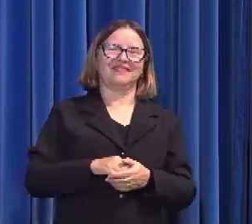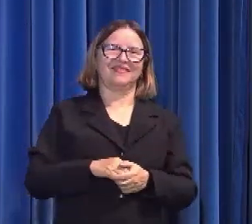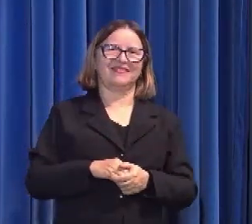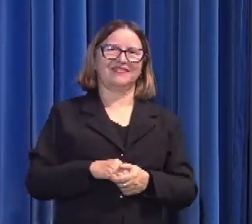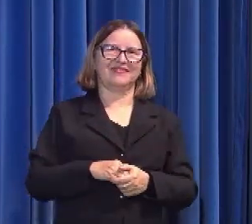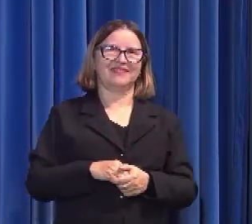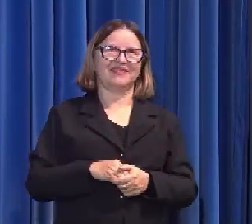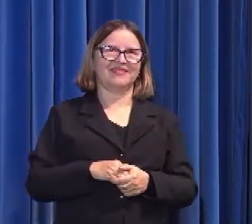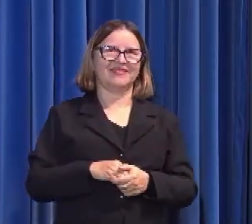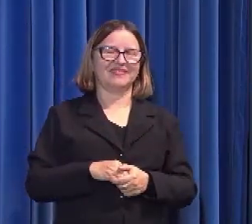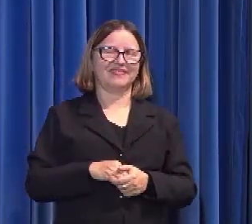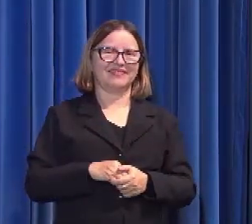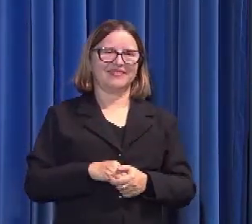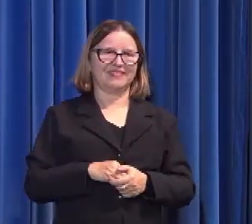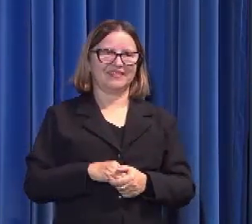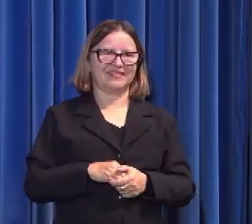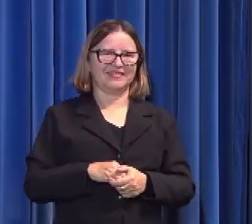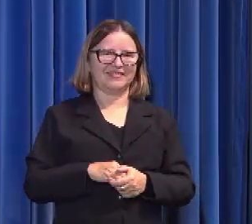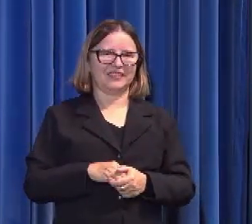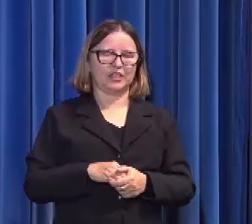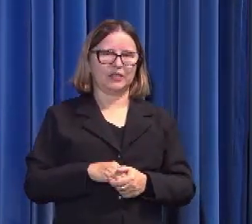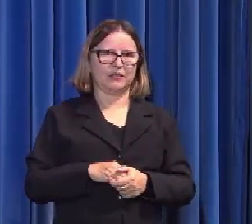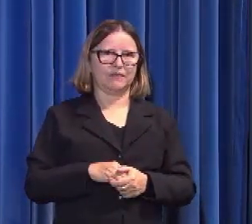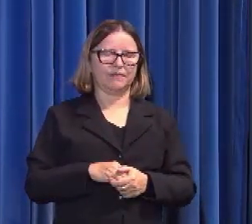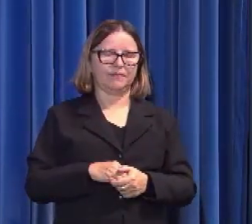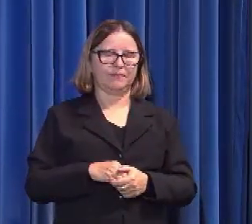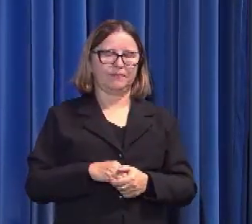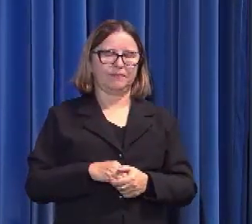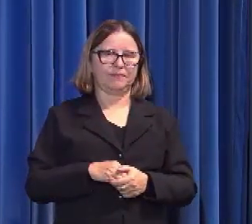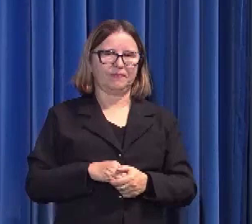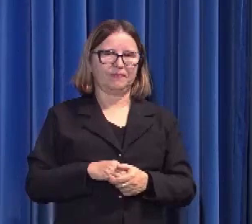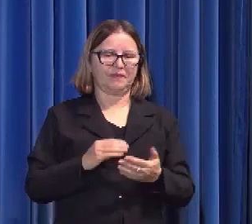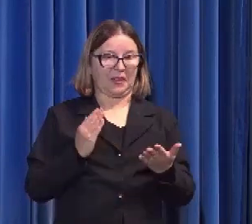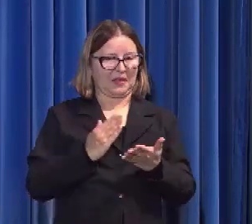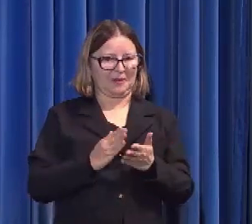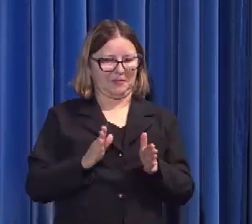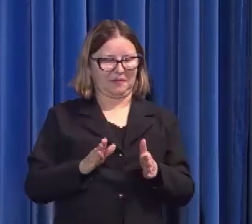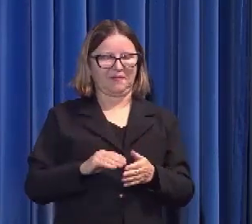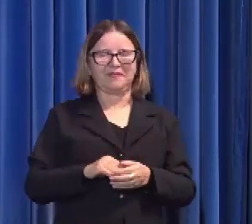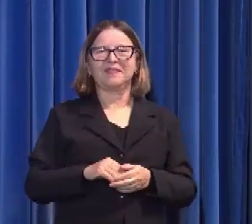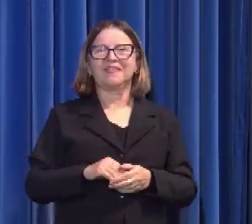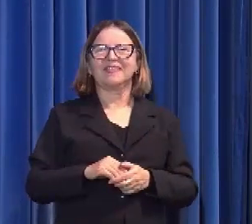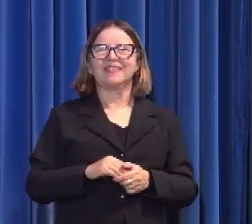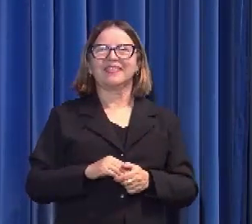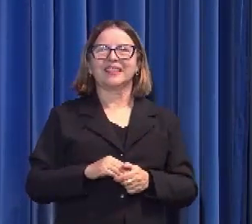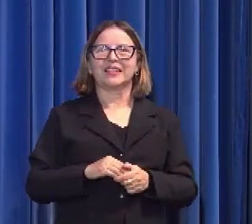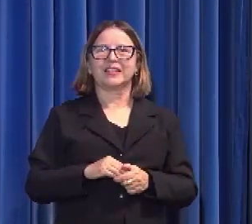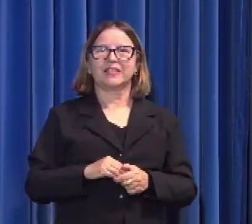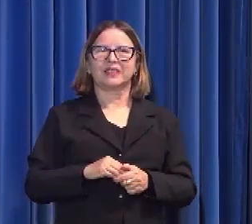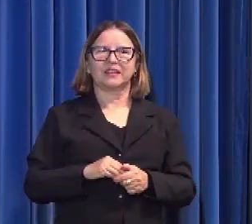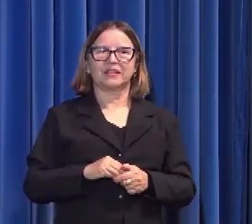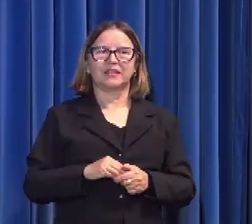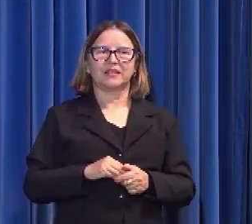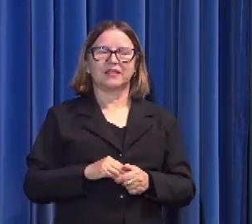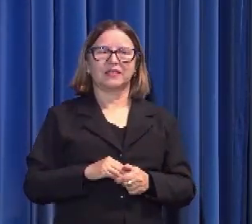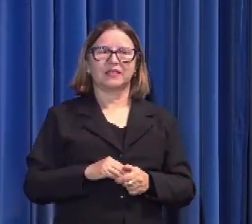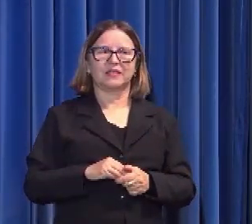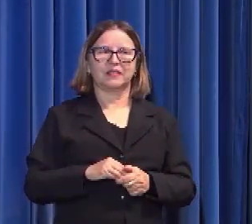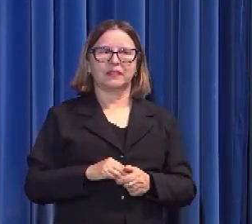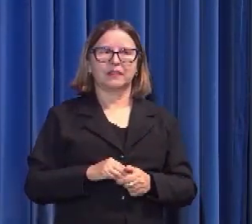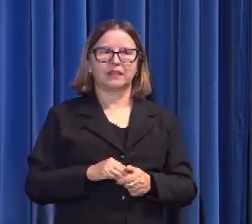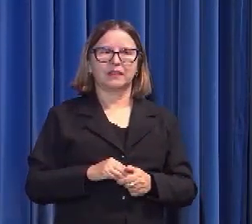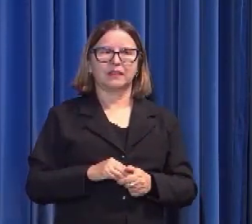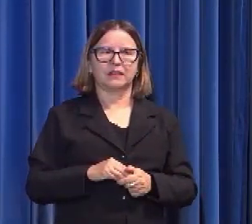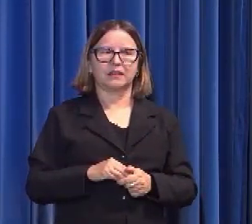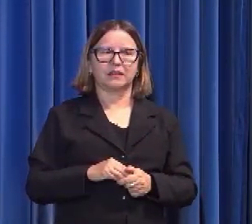e tem que sair pelos poros eu termino é é é G1